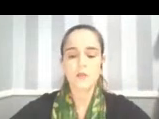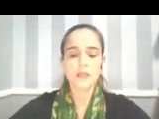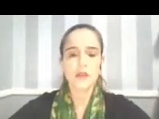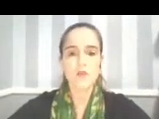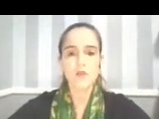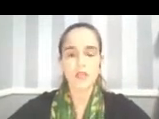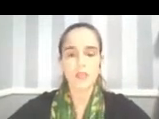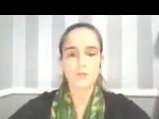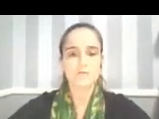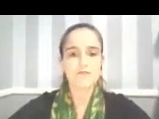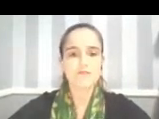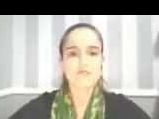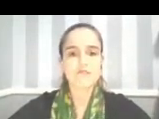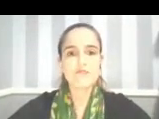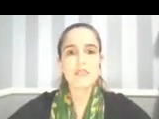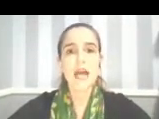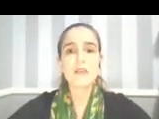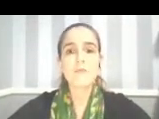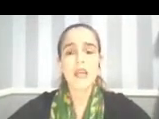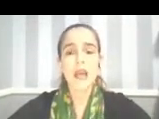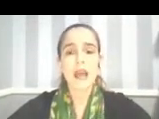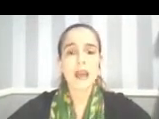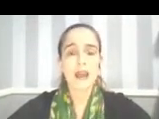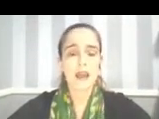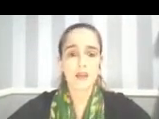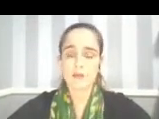essa compressão com o dedo, tá?